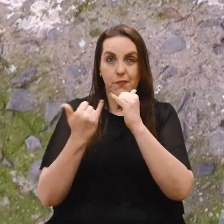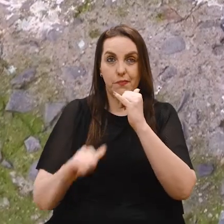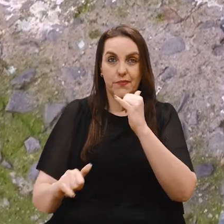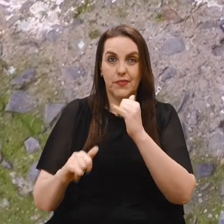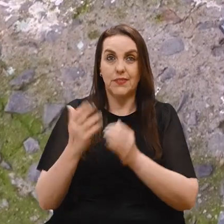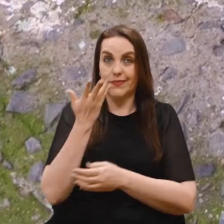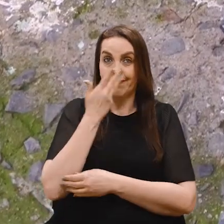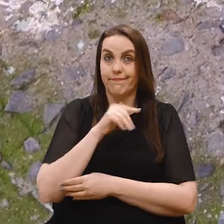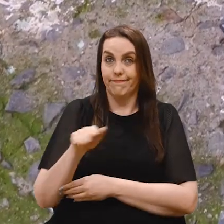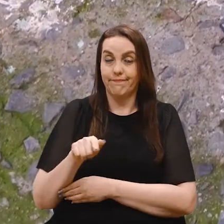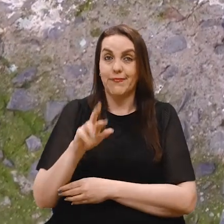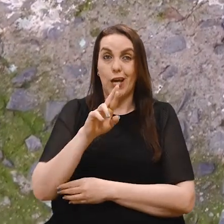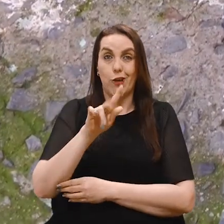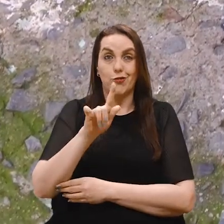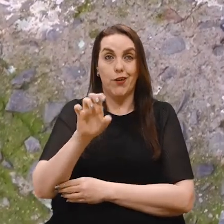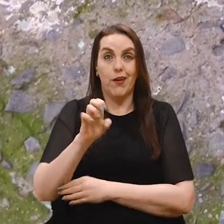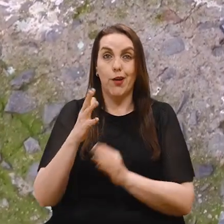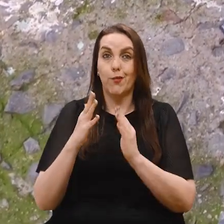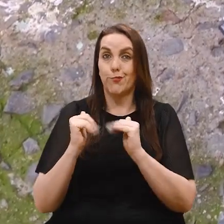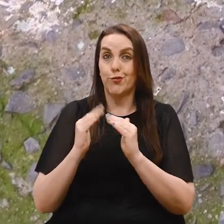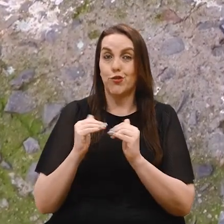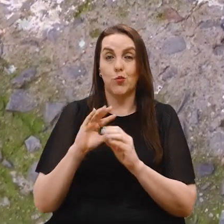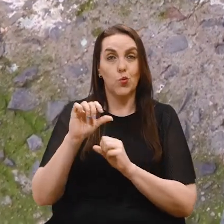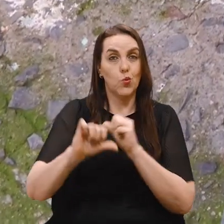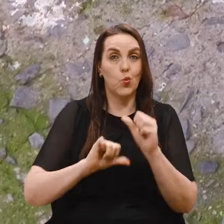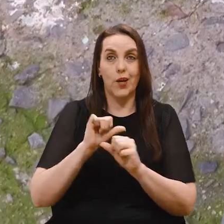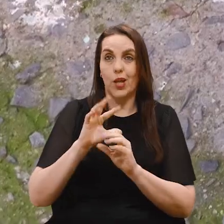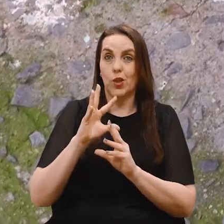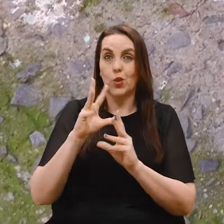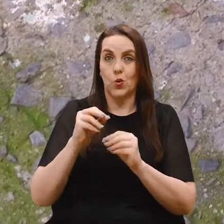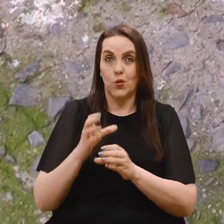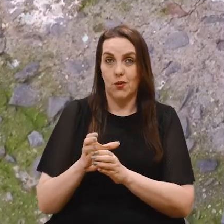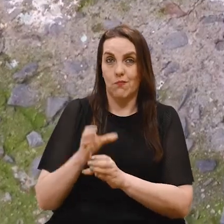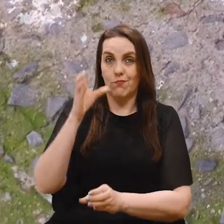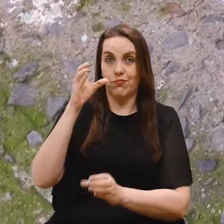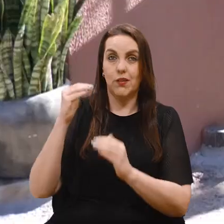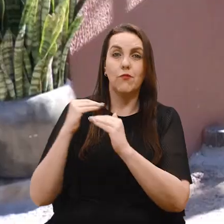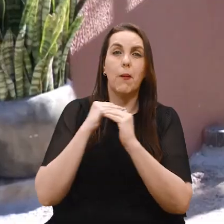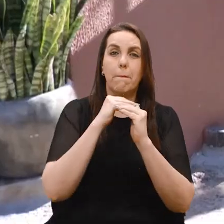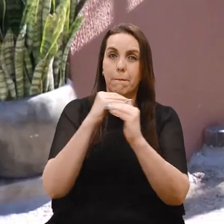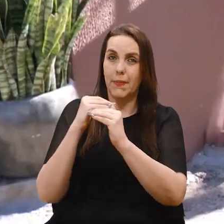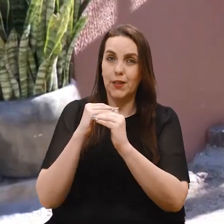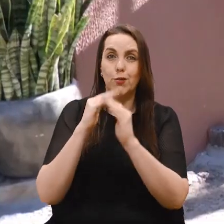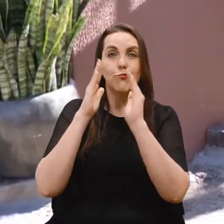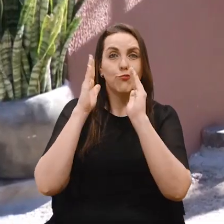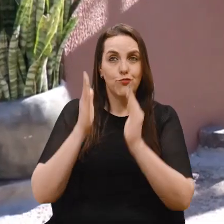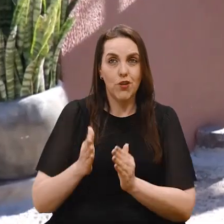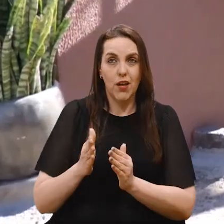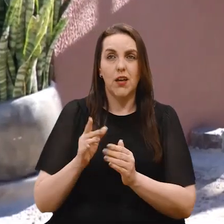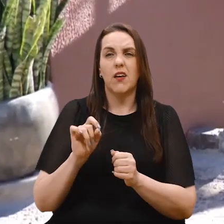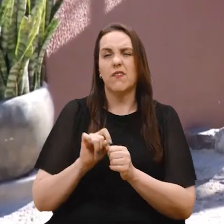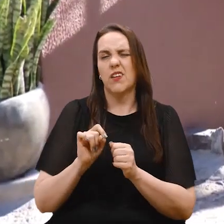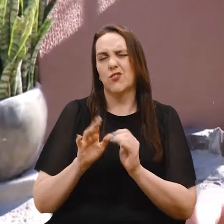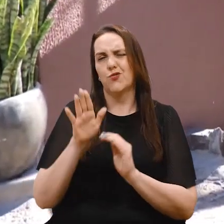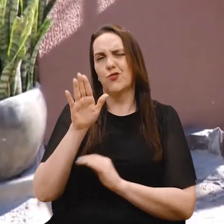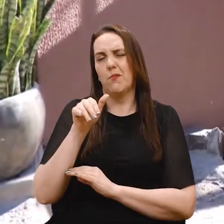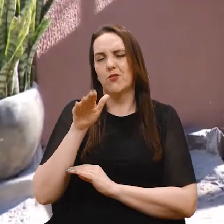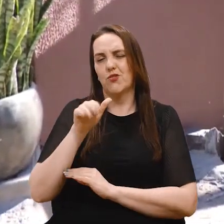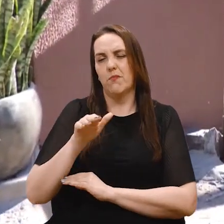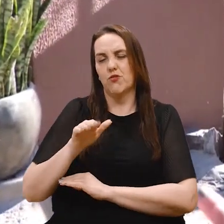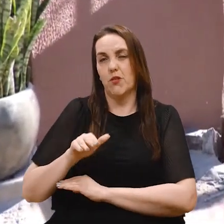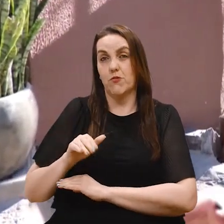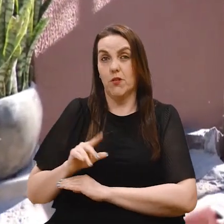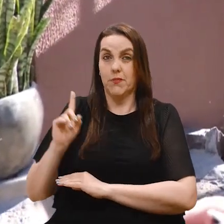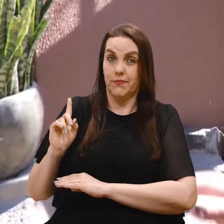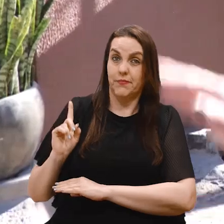A RGE nos pediu para trocar todos os postes aqui, ó, o pessoal botar padrão, foi colocado, mas já fizemos inúmeros chamados, eles